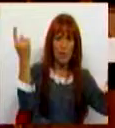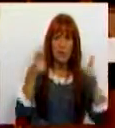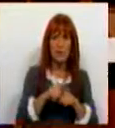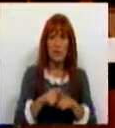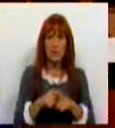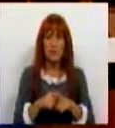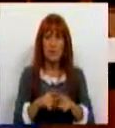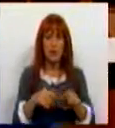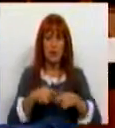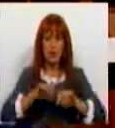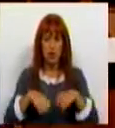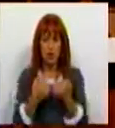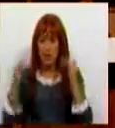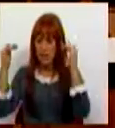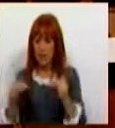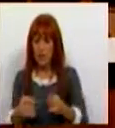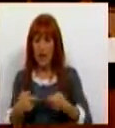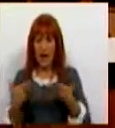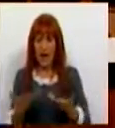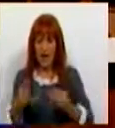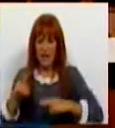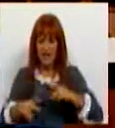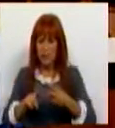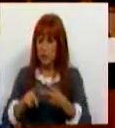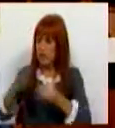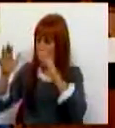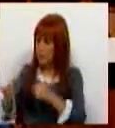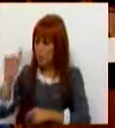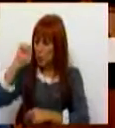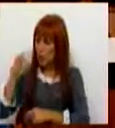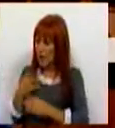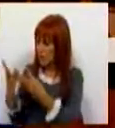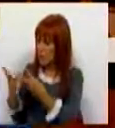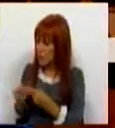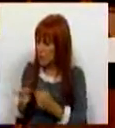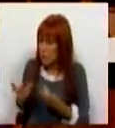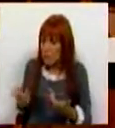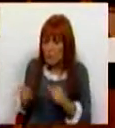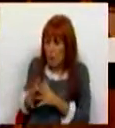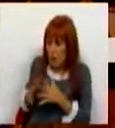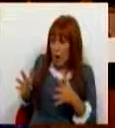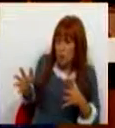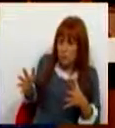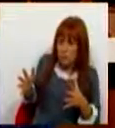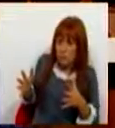nomeadamente a despesa social, diminuir a carga fiscal, reduzir o déficit orçamental e